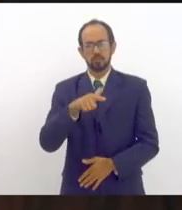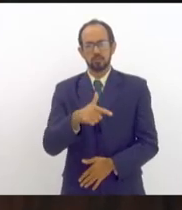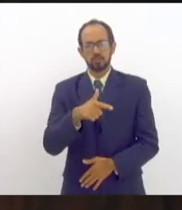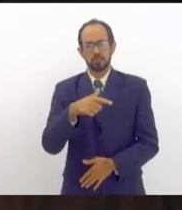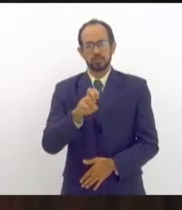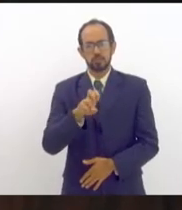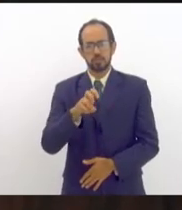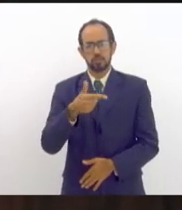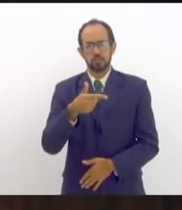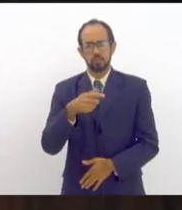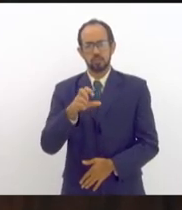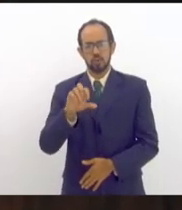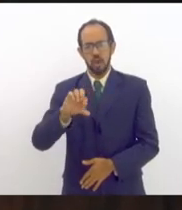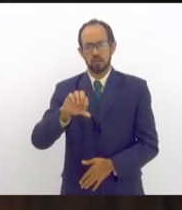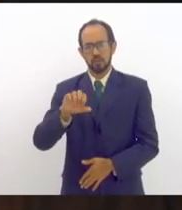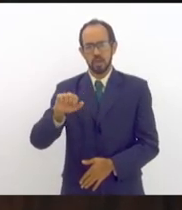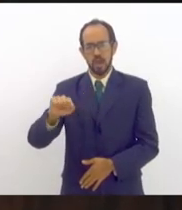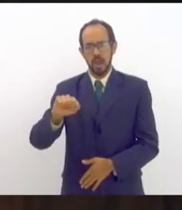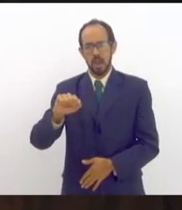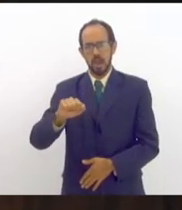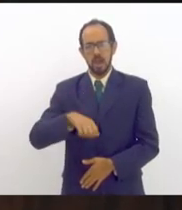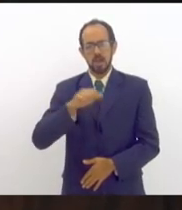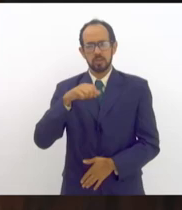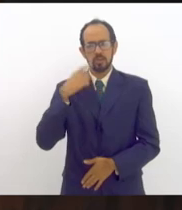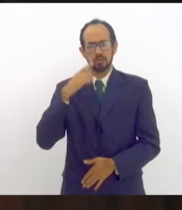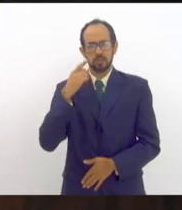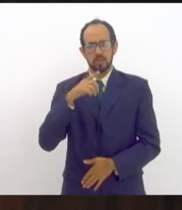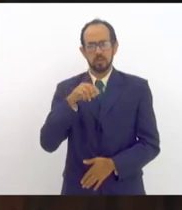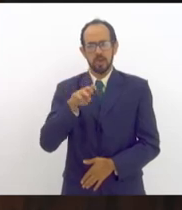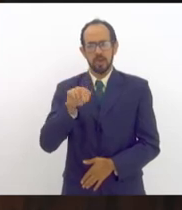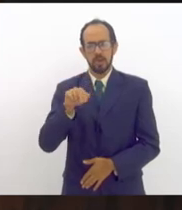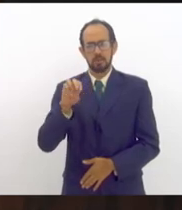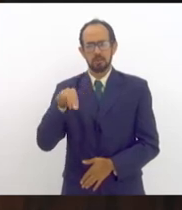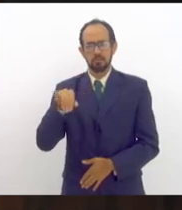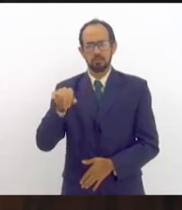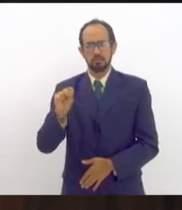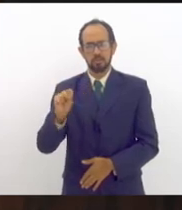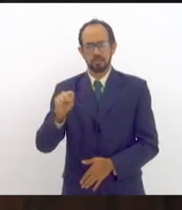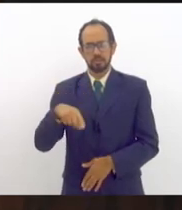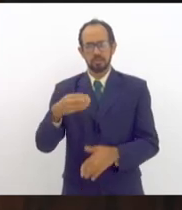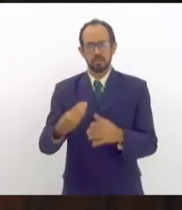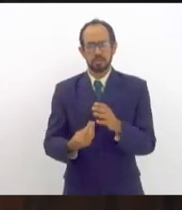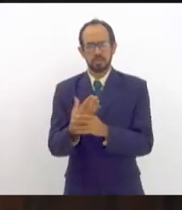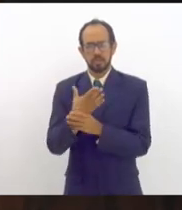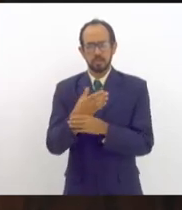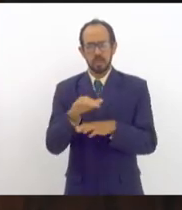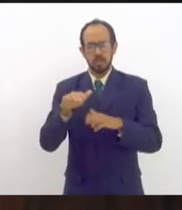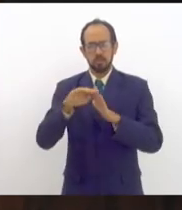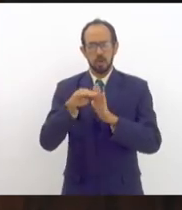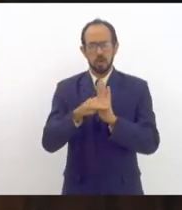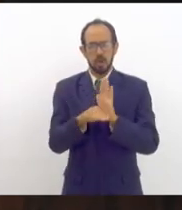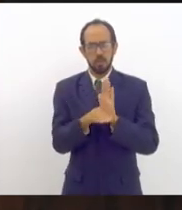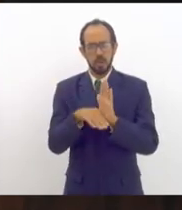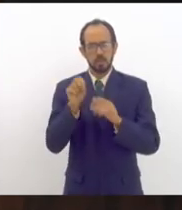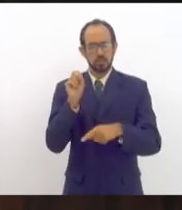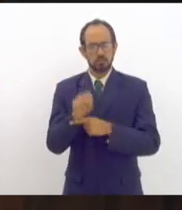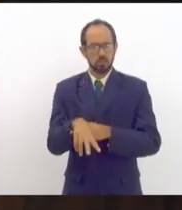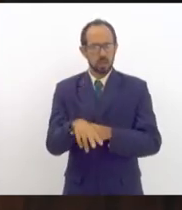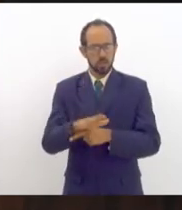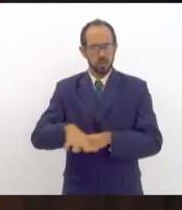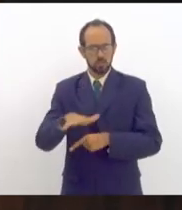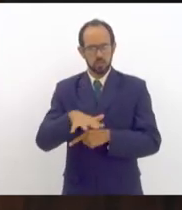a de 2017 autoria Deputado Aramis Brito que cria o programa do emprego Regional e da outras providências